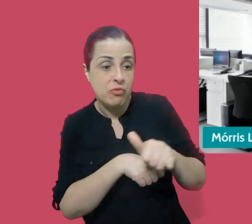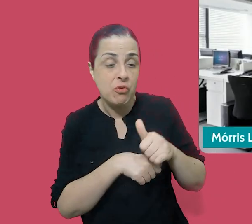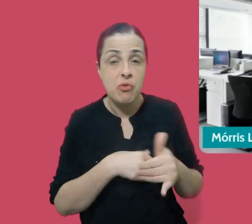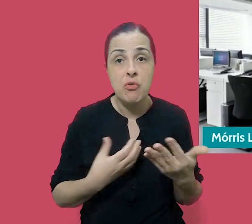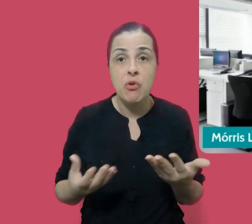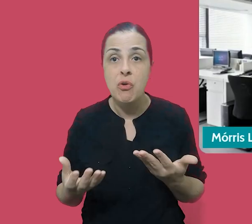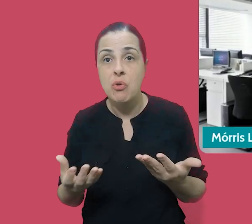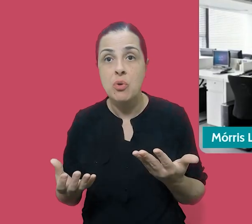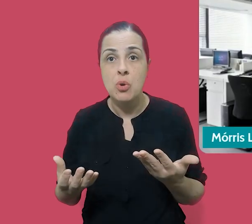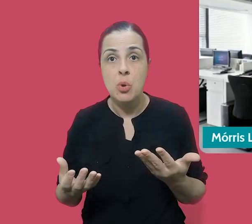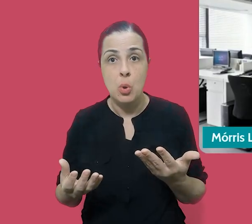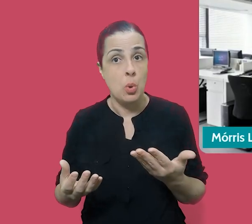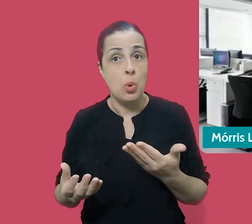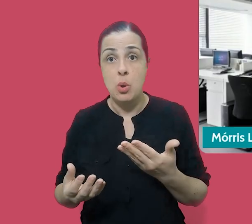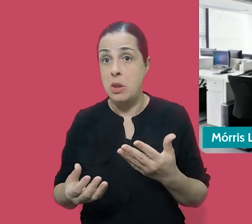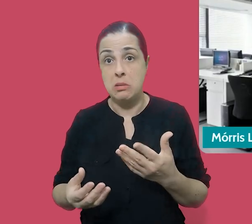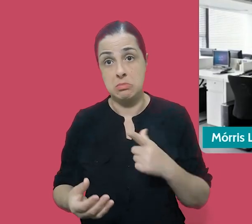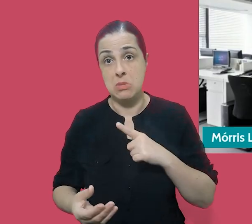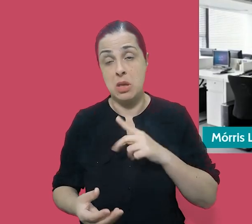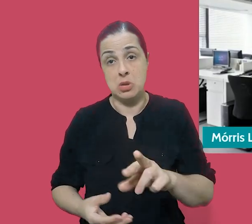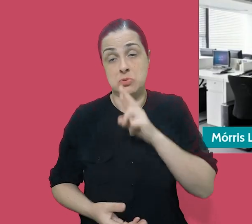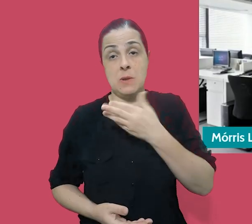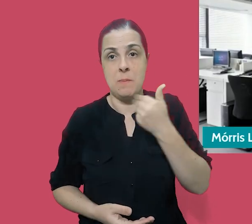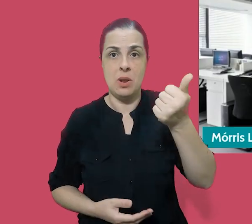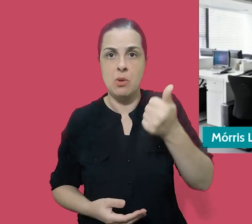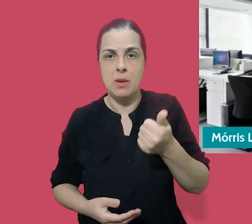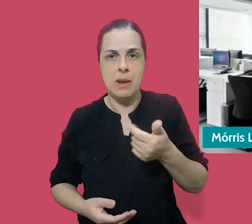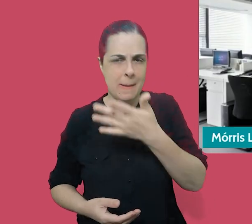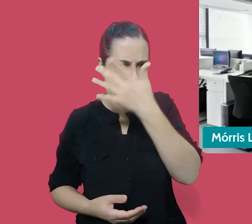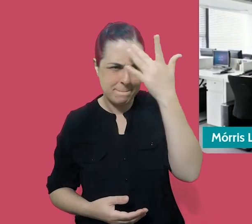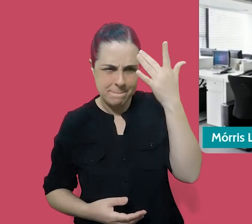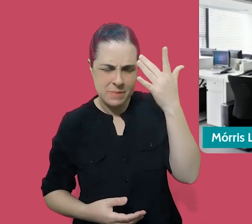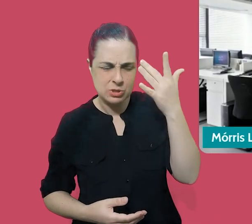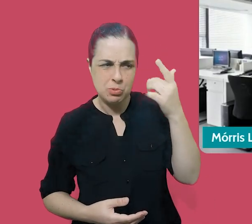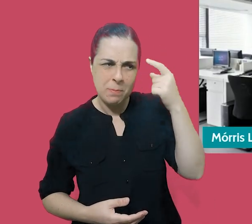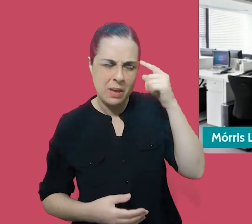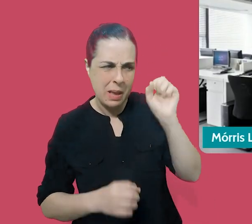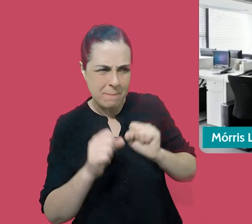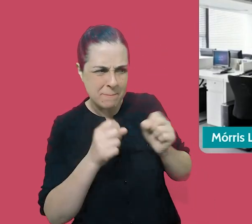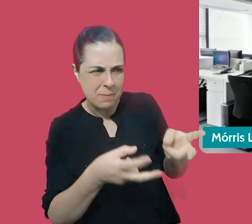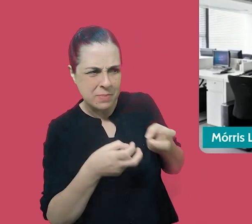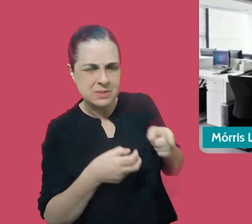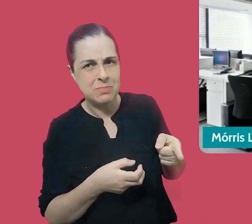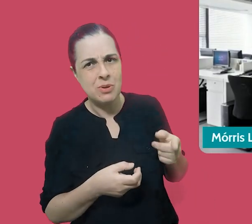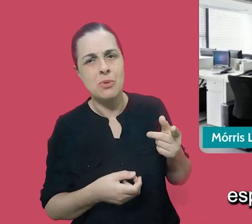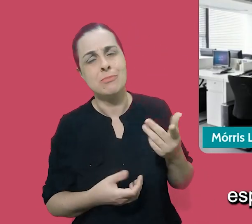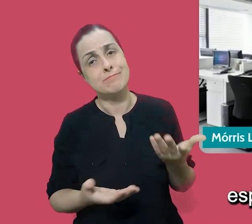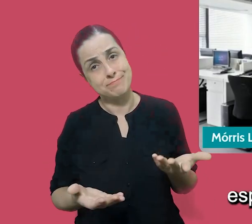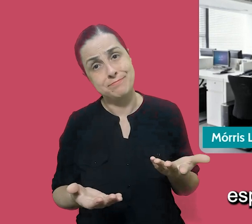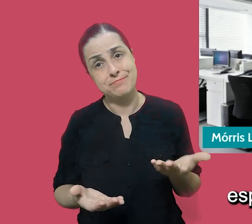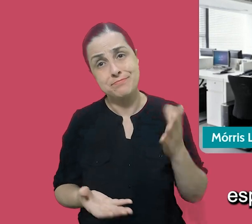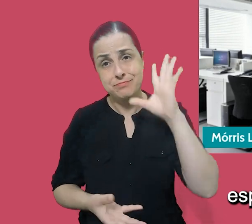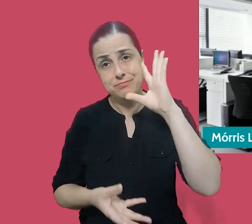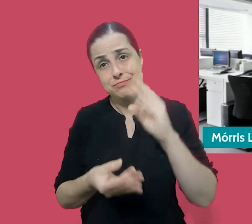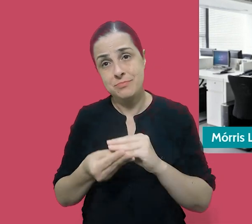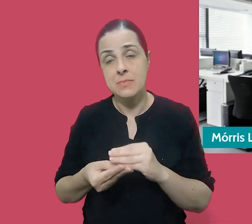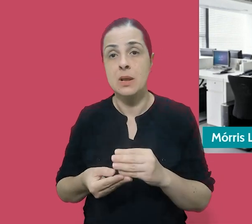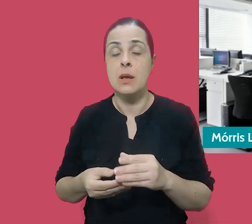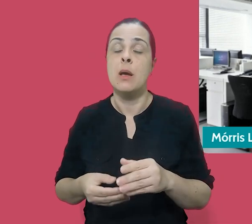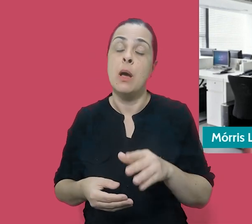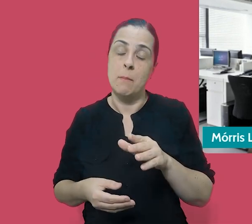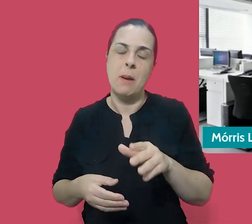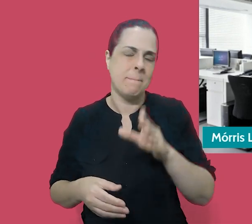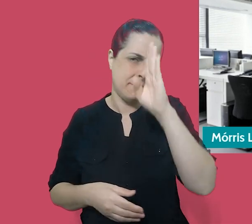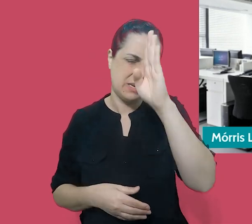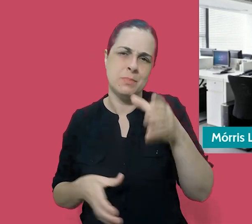percebeu que não faz sentido, né? Mas é isso, a gente ainda tem muito esses vieses, especialmente para as mulheres,